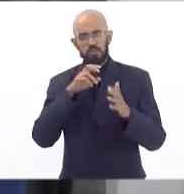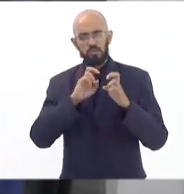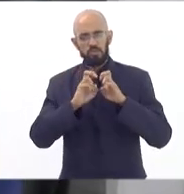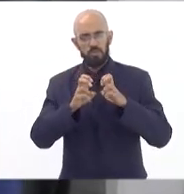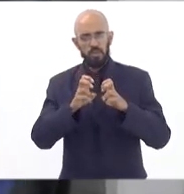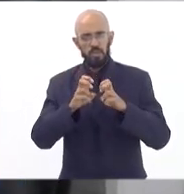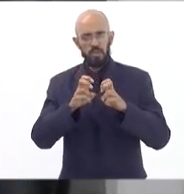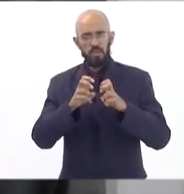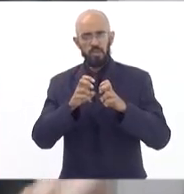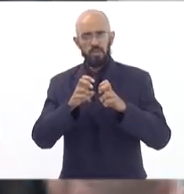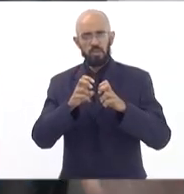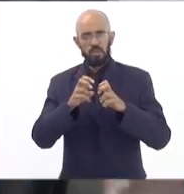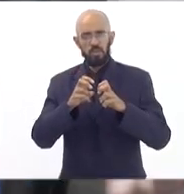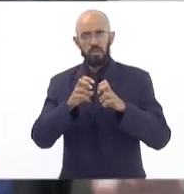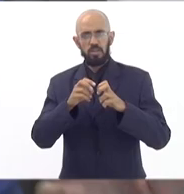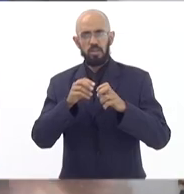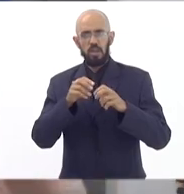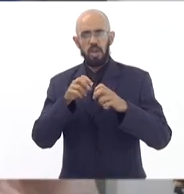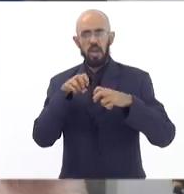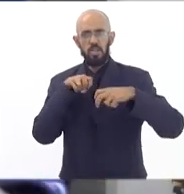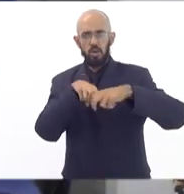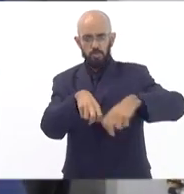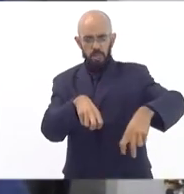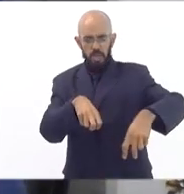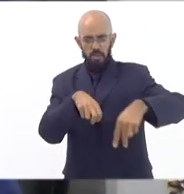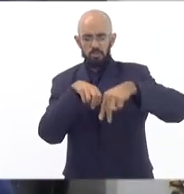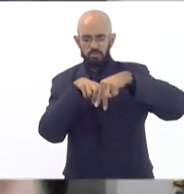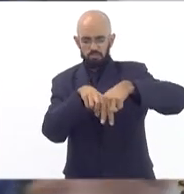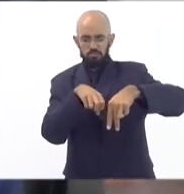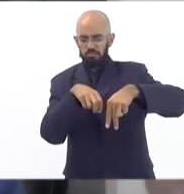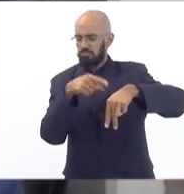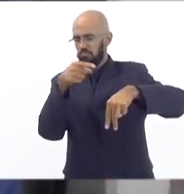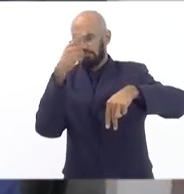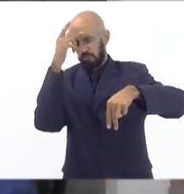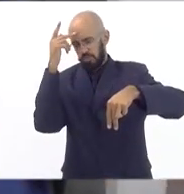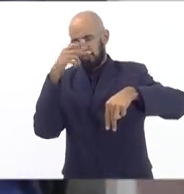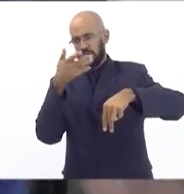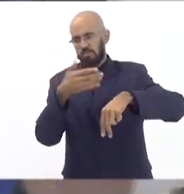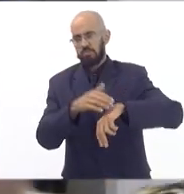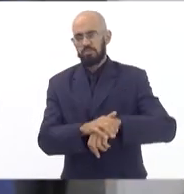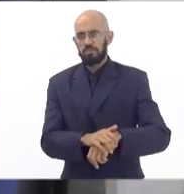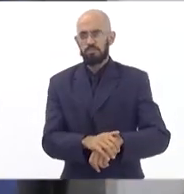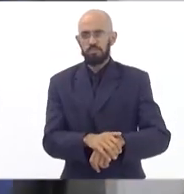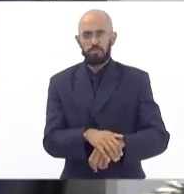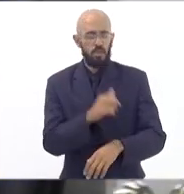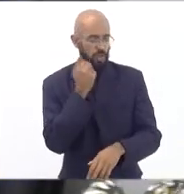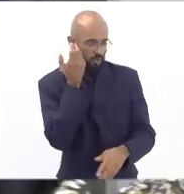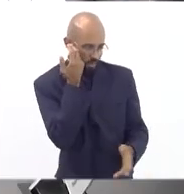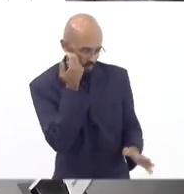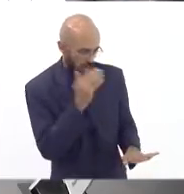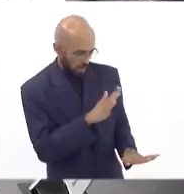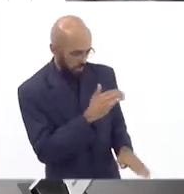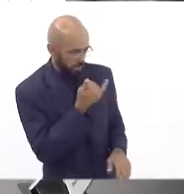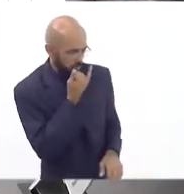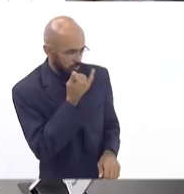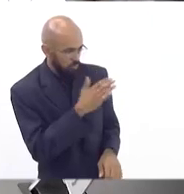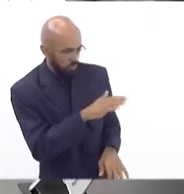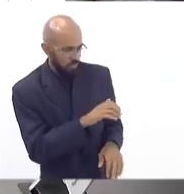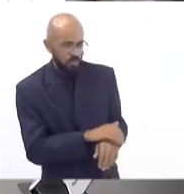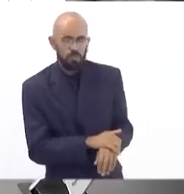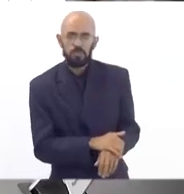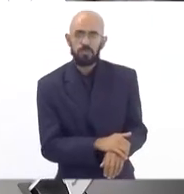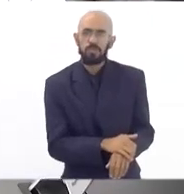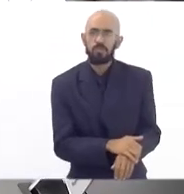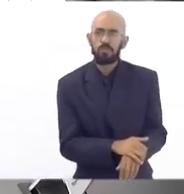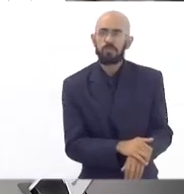passa por cima de usuários e caiam dos vagões dança e esse ver se o outro tem mais a última